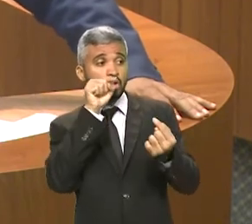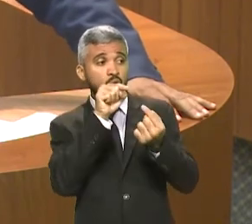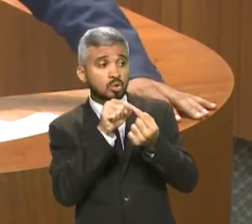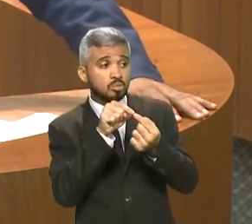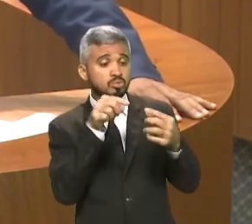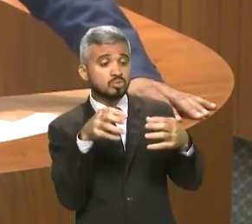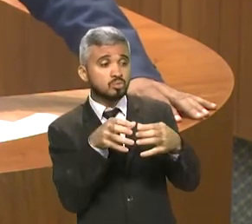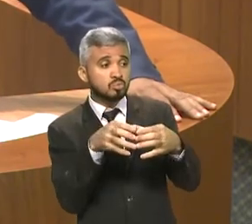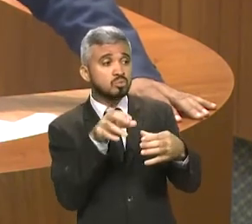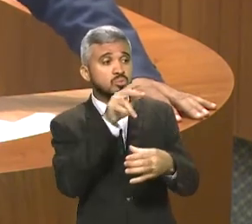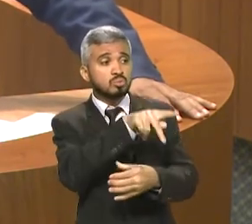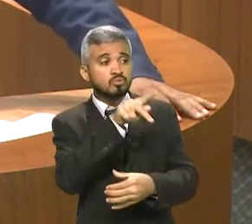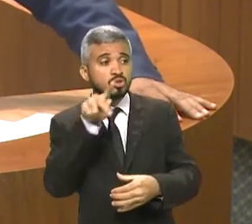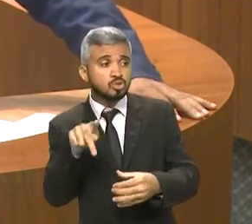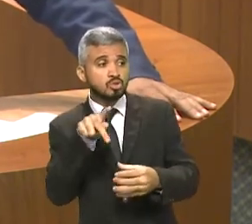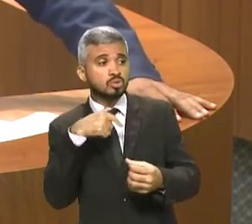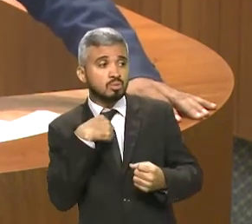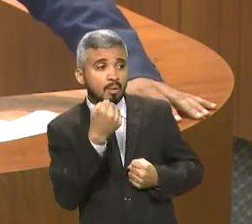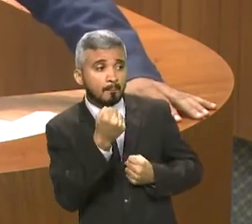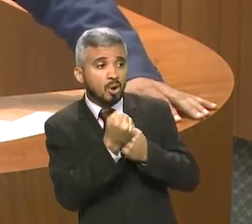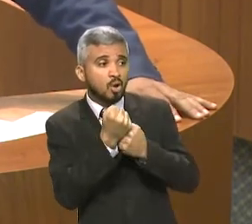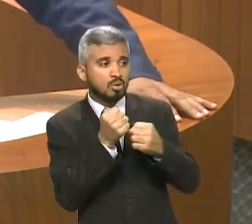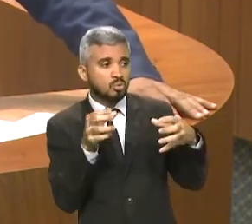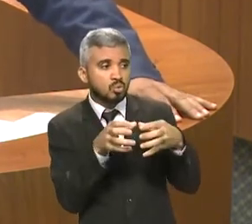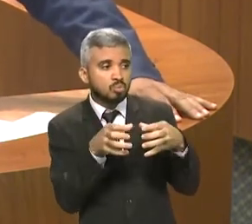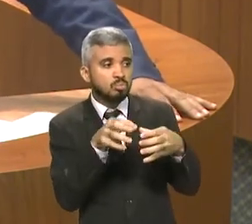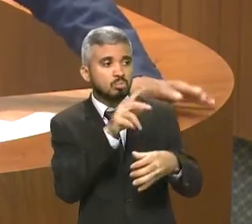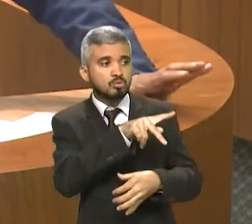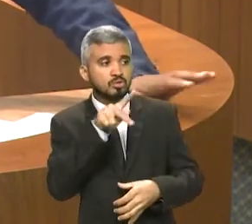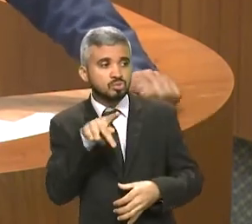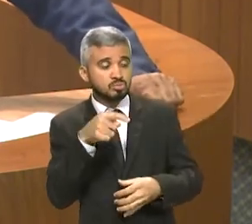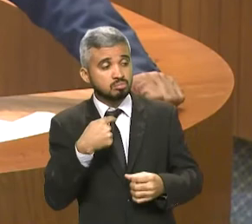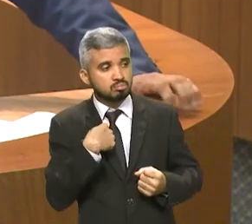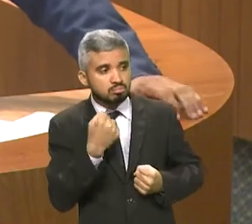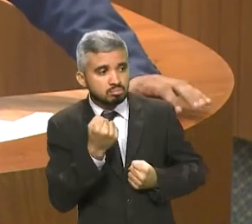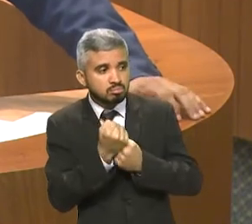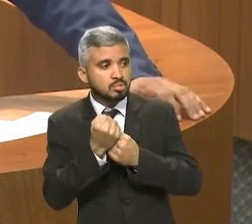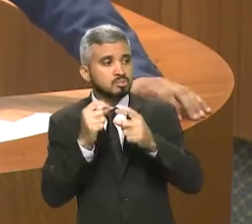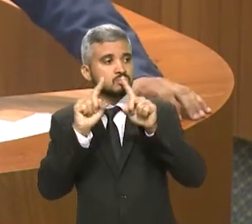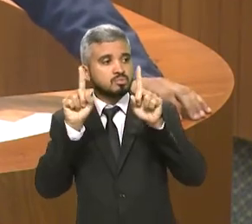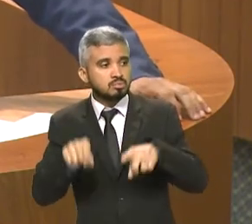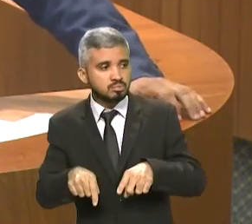lado. Lado dos professores, lado da população, dos servidores públicos.